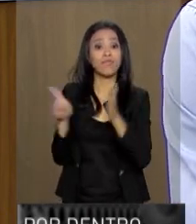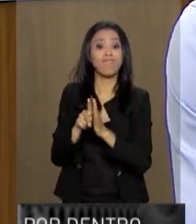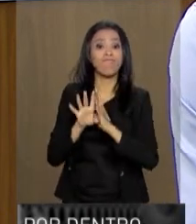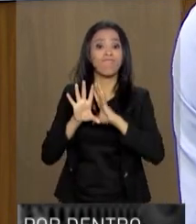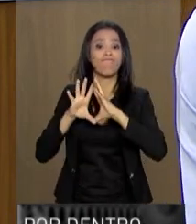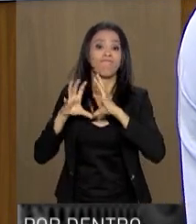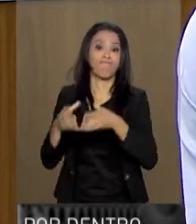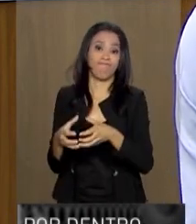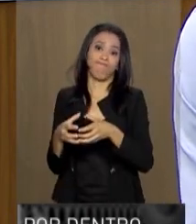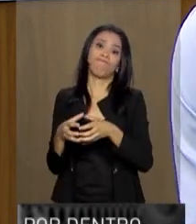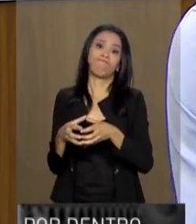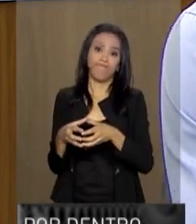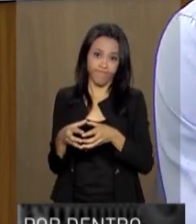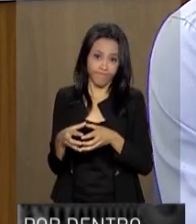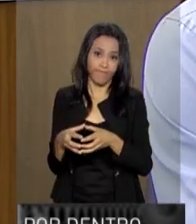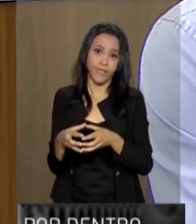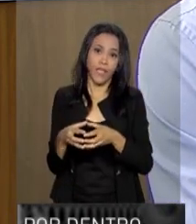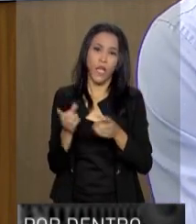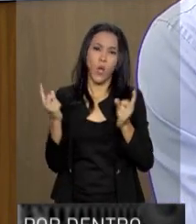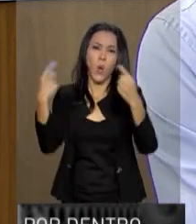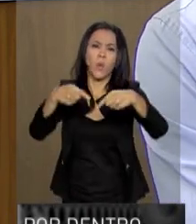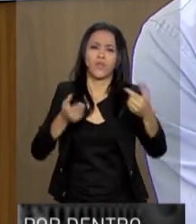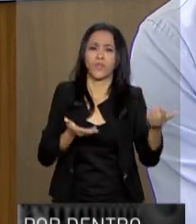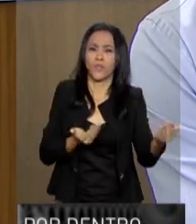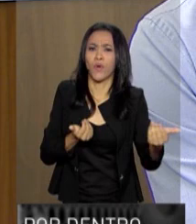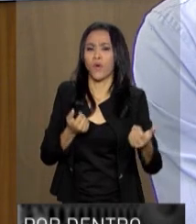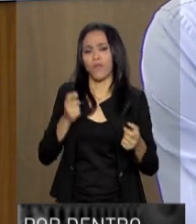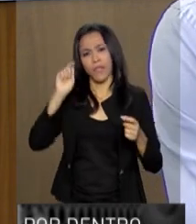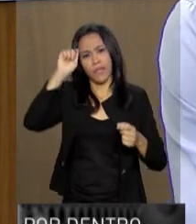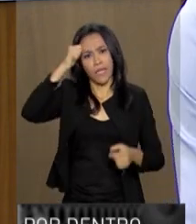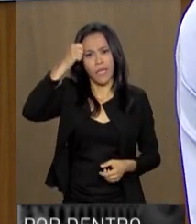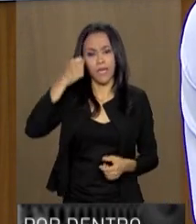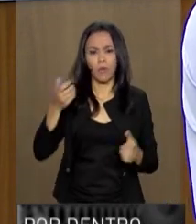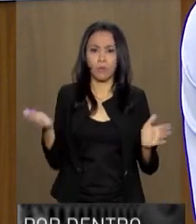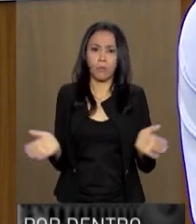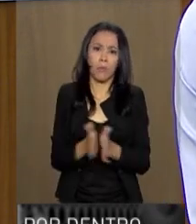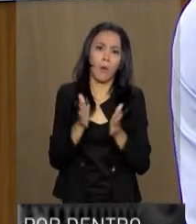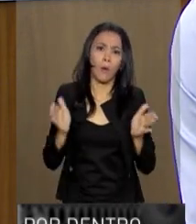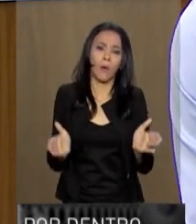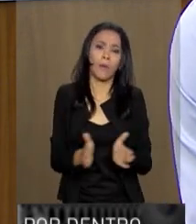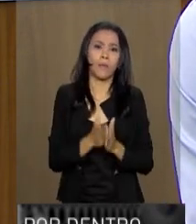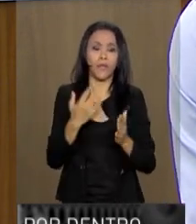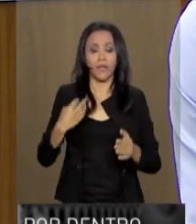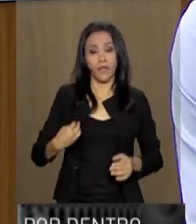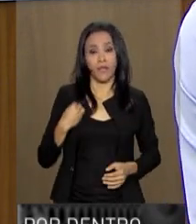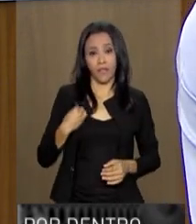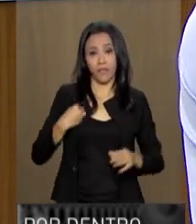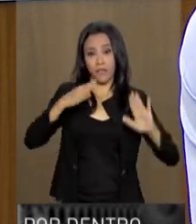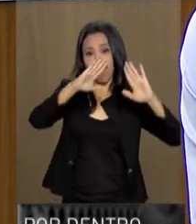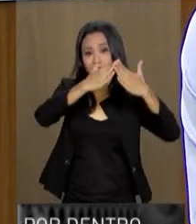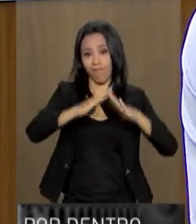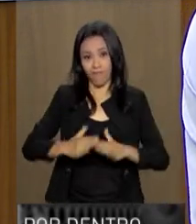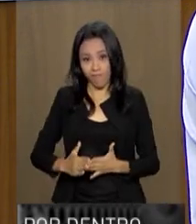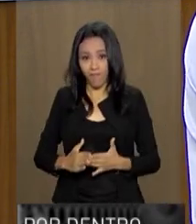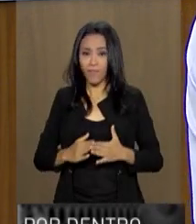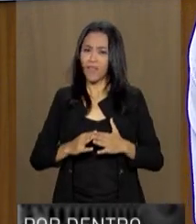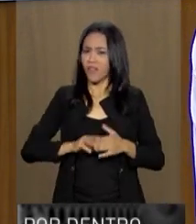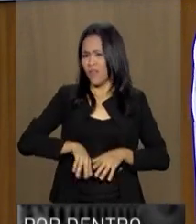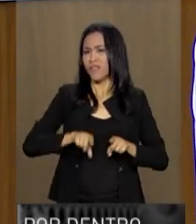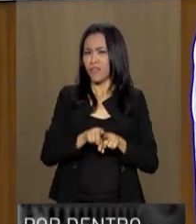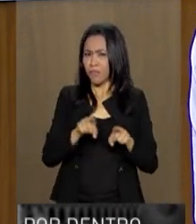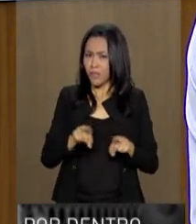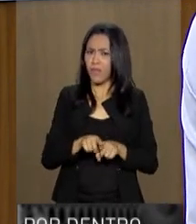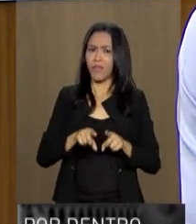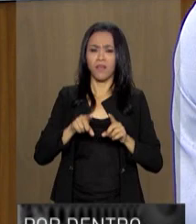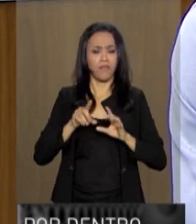cometida especialmente contra jovens negros pobres que vivem periferias mas que o conjunto da sociedade acaba sendo